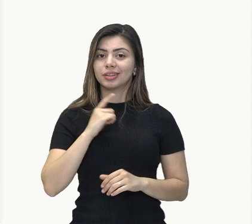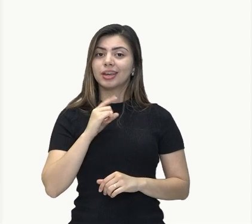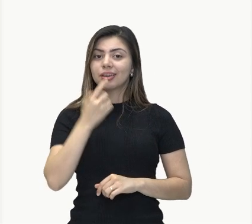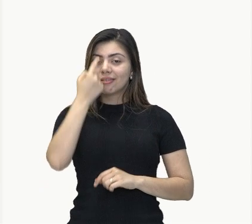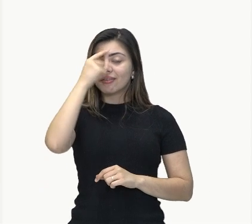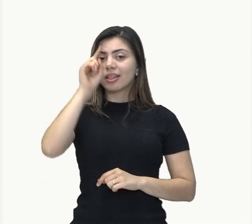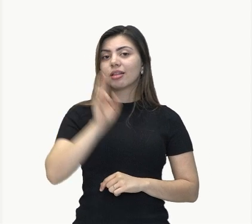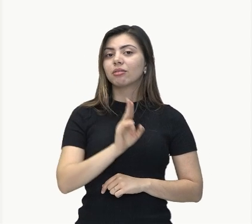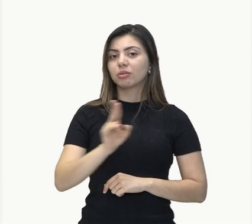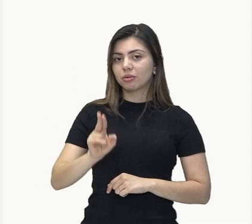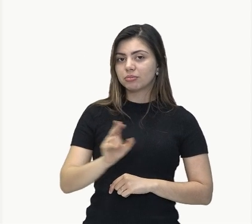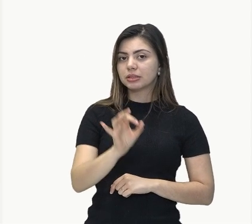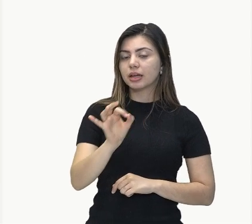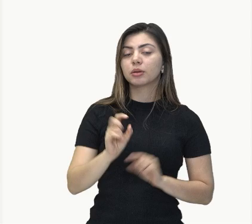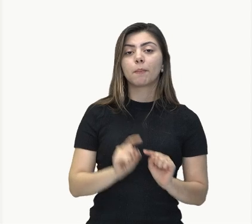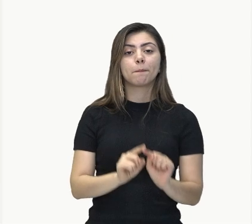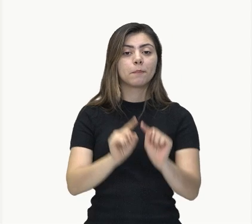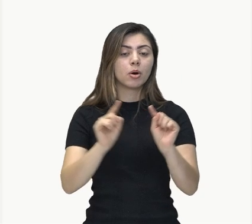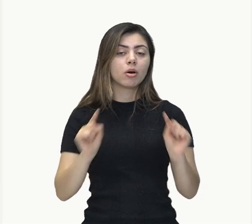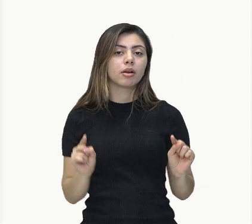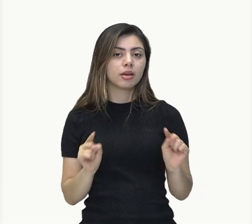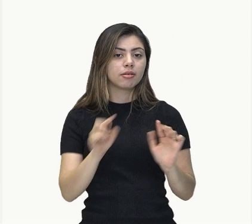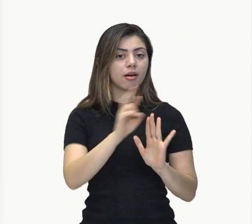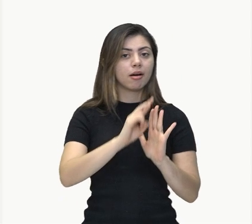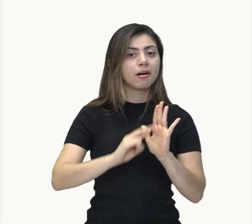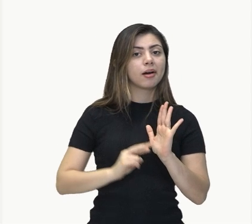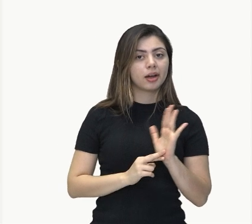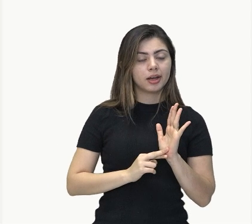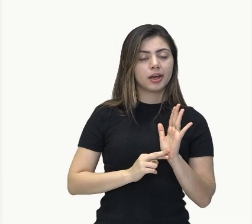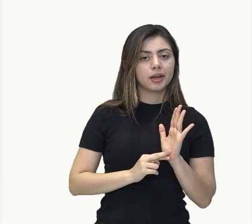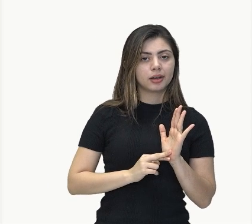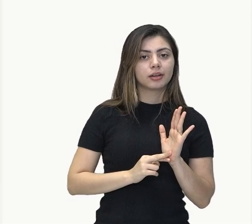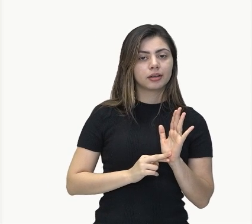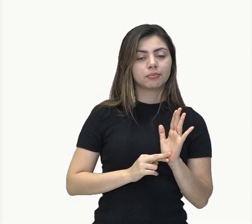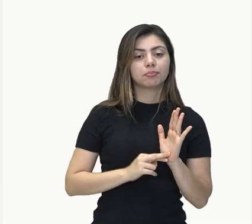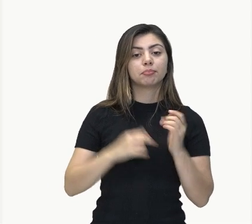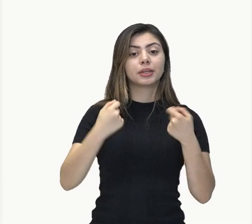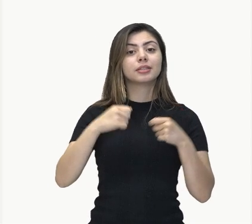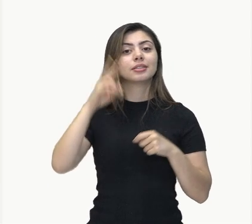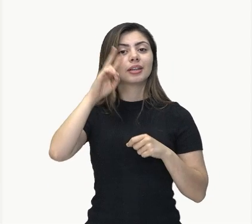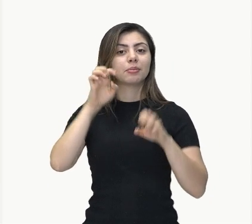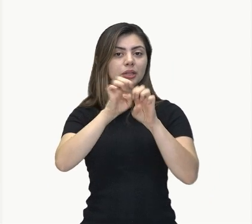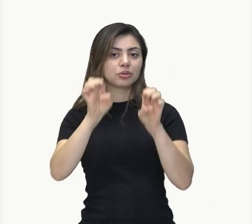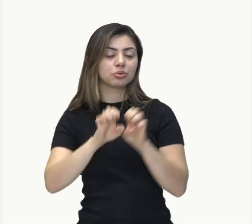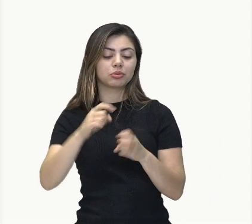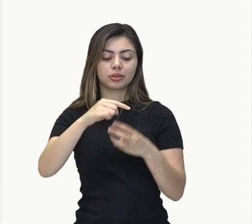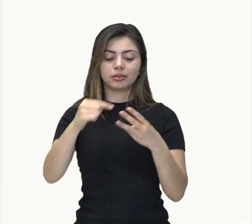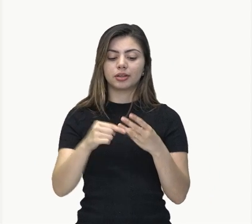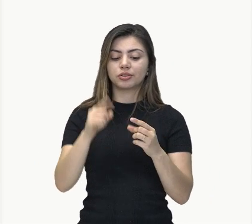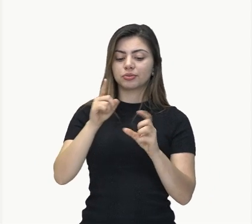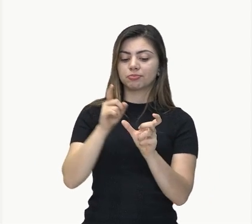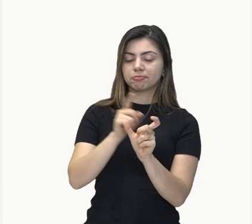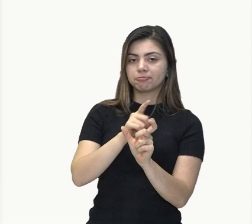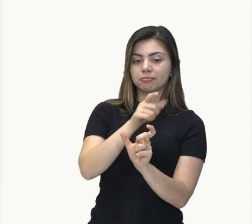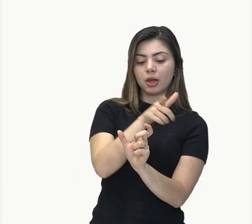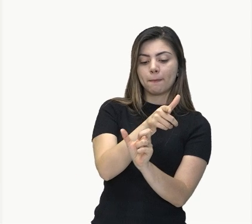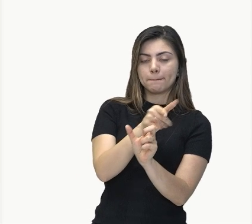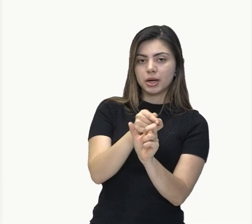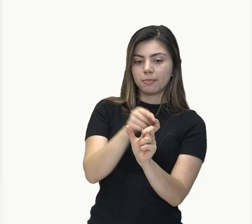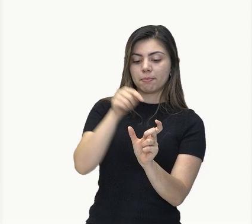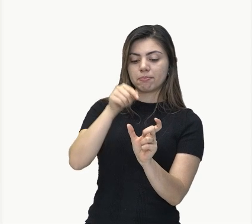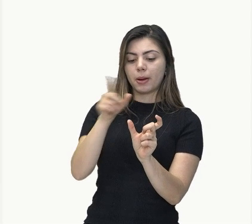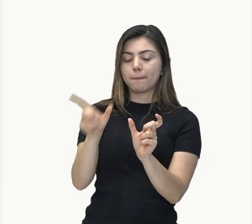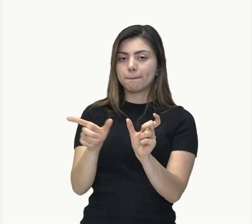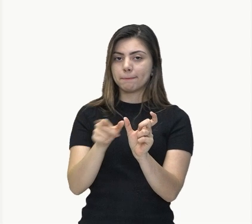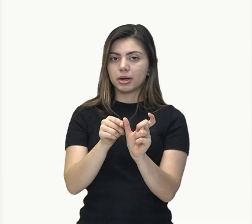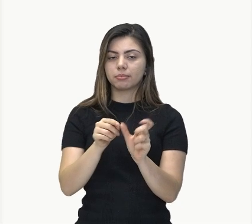nomenclatura, tá? Mas a regra geral é essa: prefixo, infixo e sufixo,